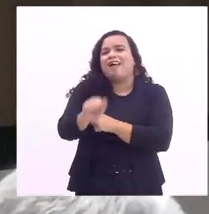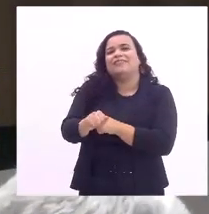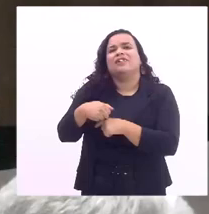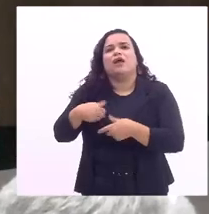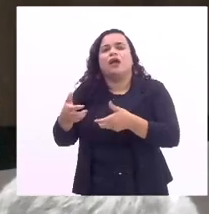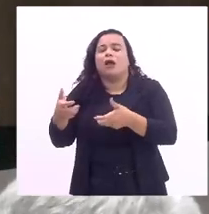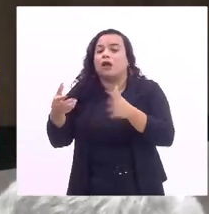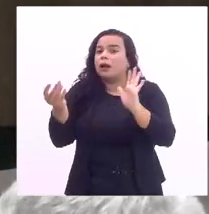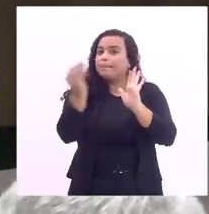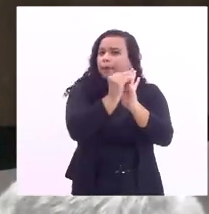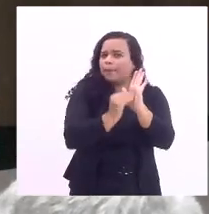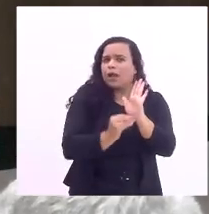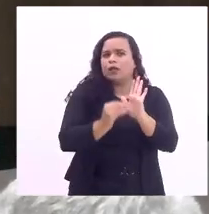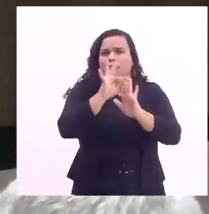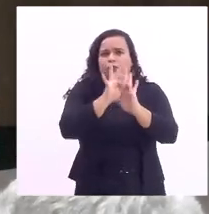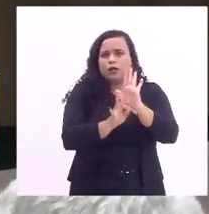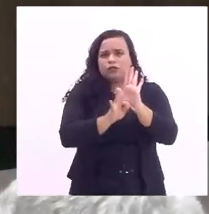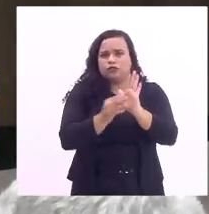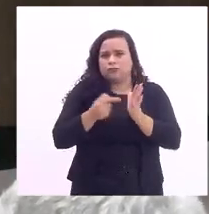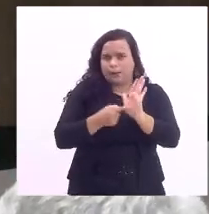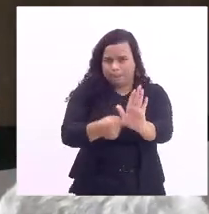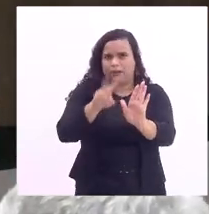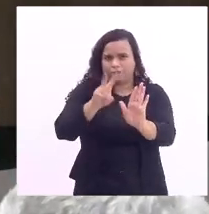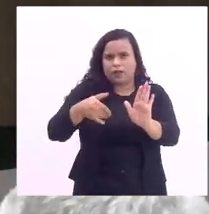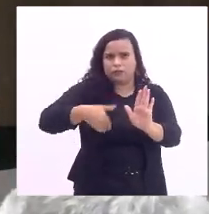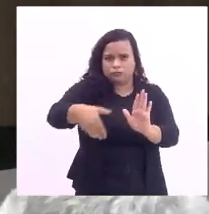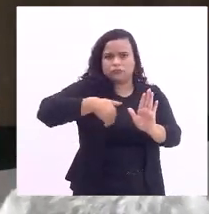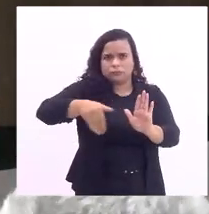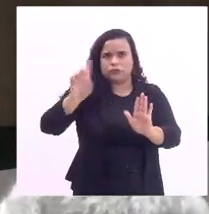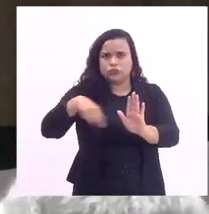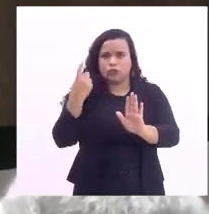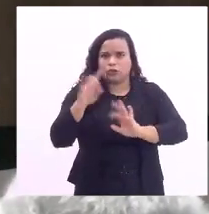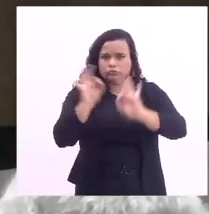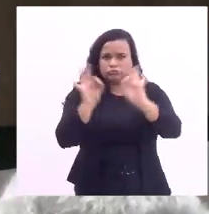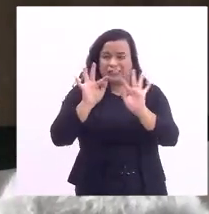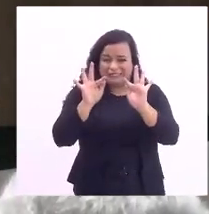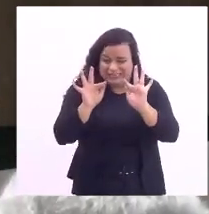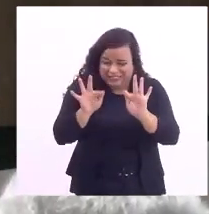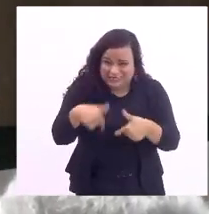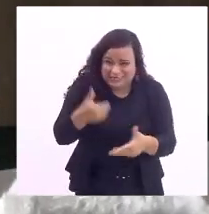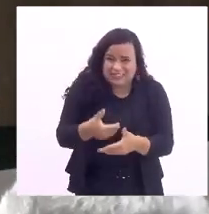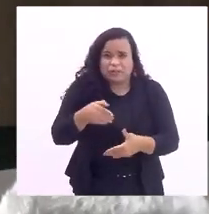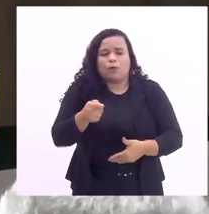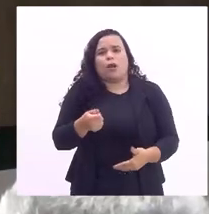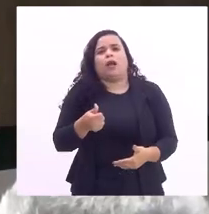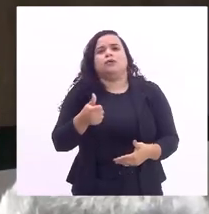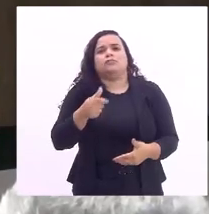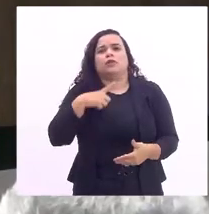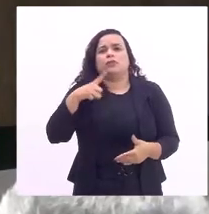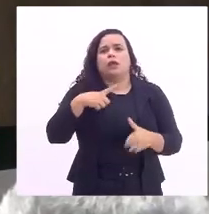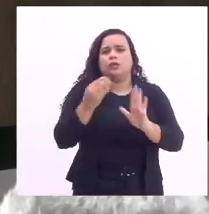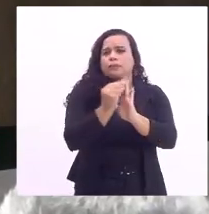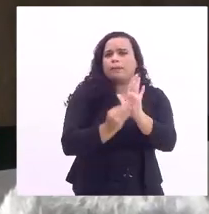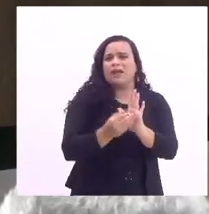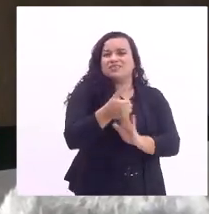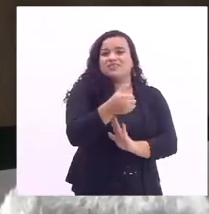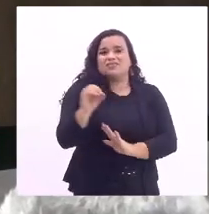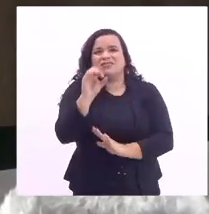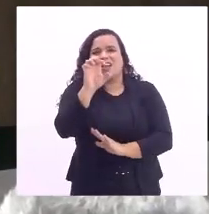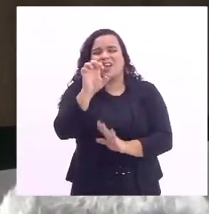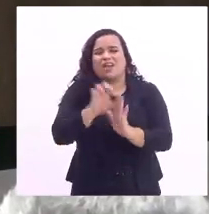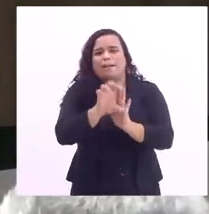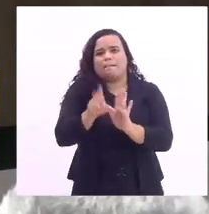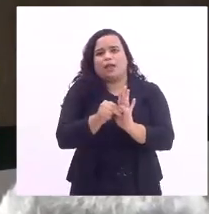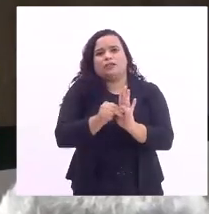recepcionadas no texto que será apresentado, que a gente está terminando de construir, quase 100 emendas. Então, metade delas